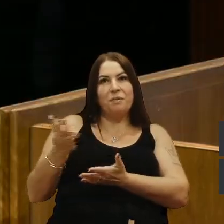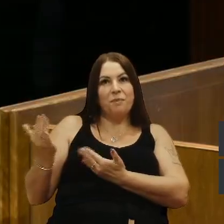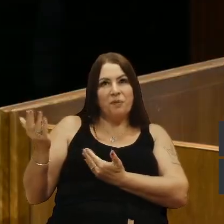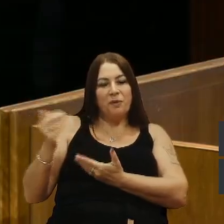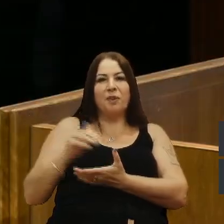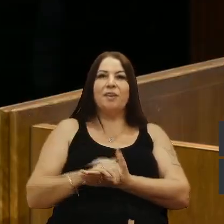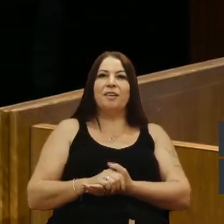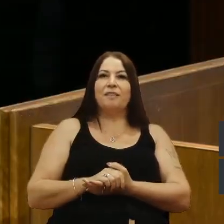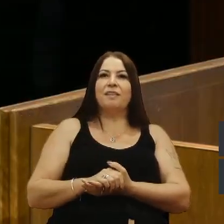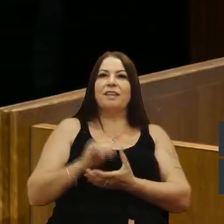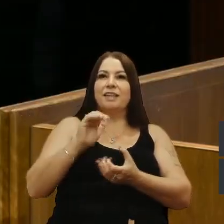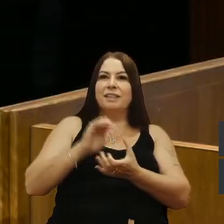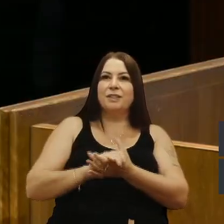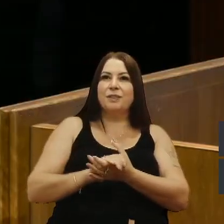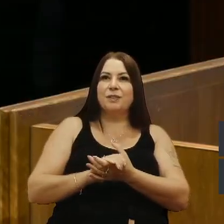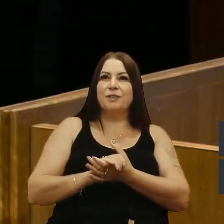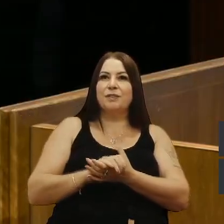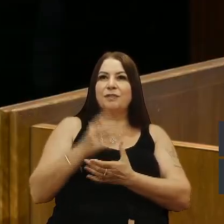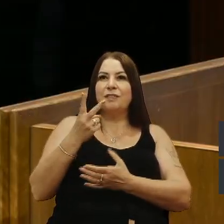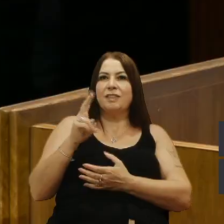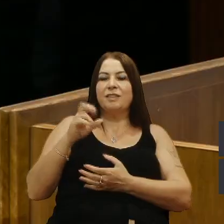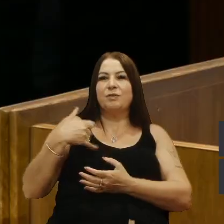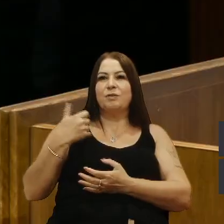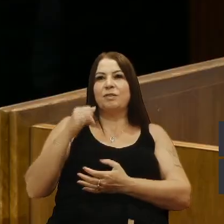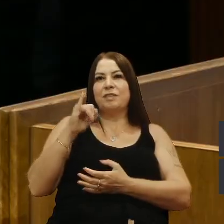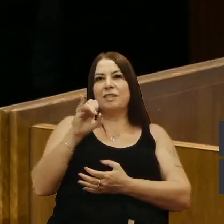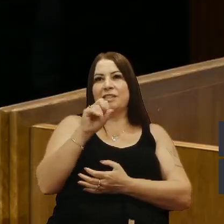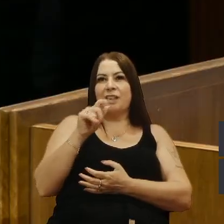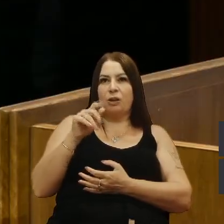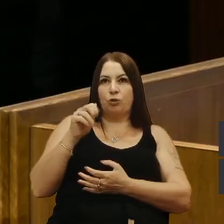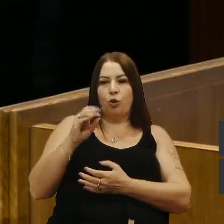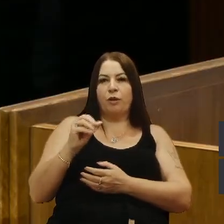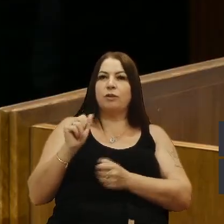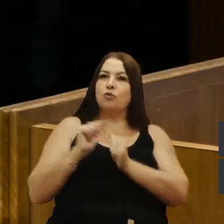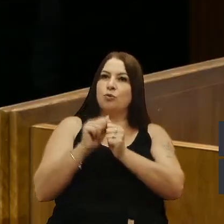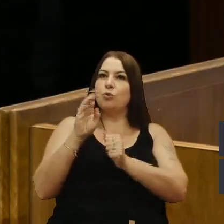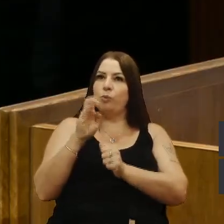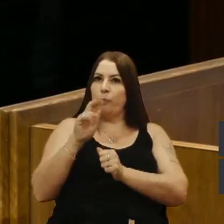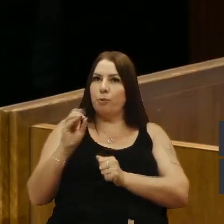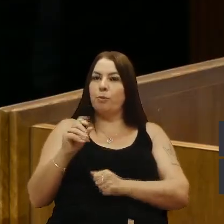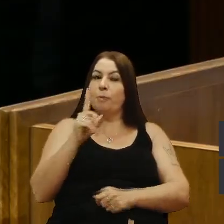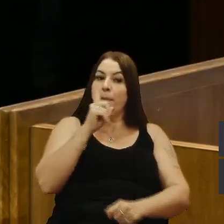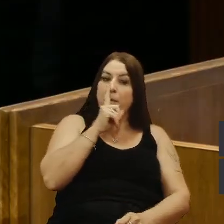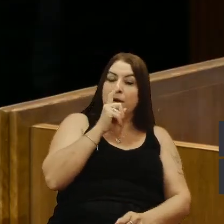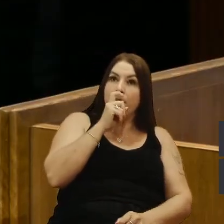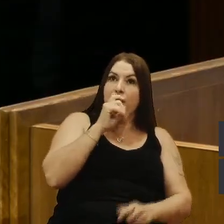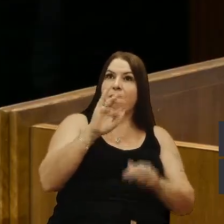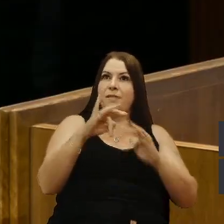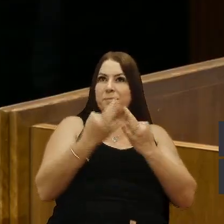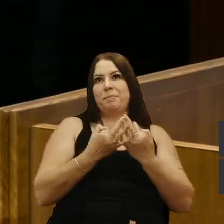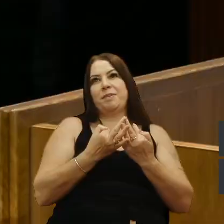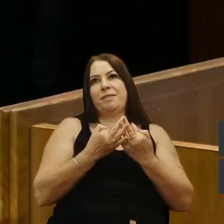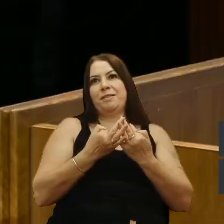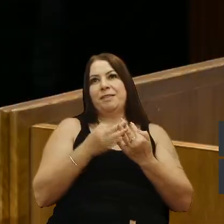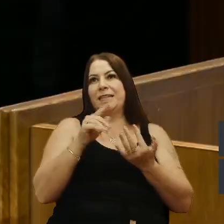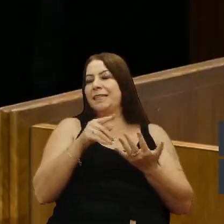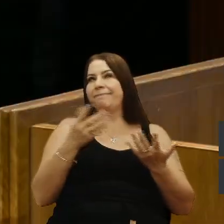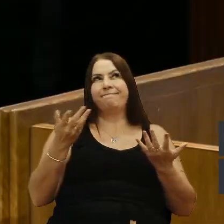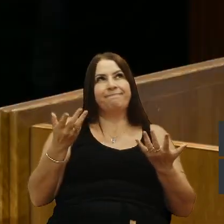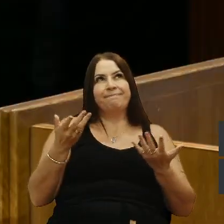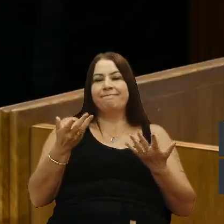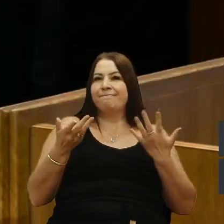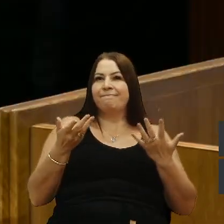nova casou com 25 anos, a Isadora com o Bruno. E para um pai, e para uma mãe, e para a família, isso